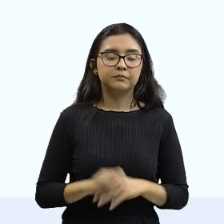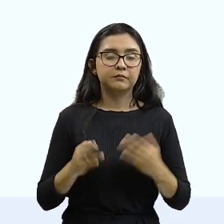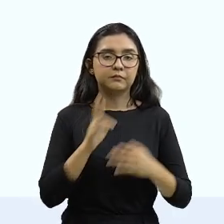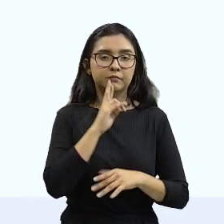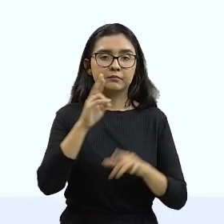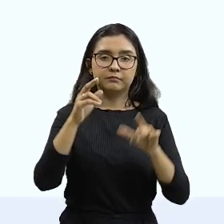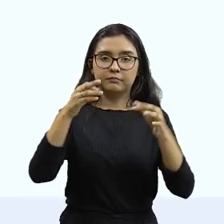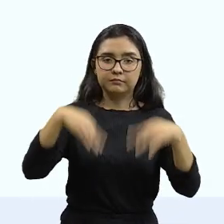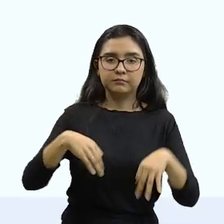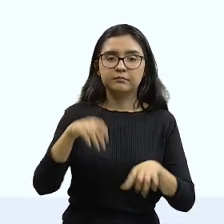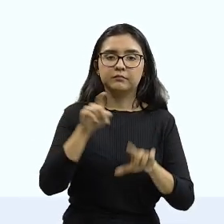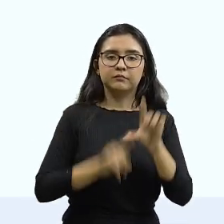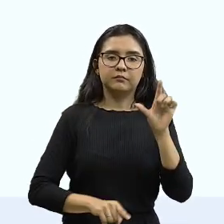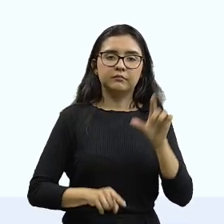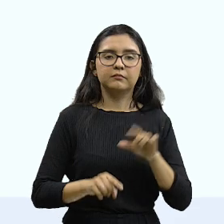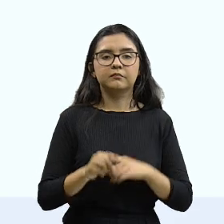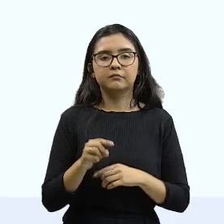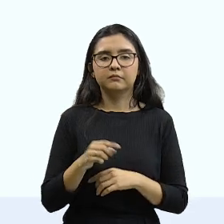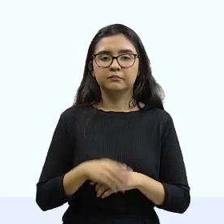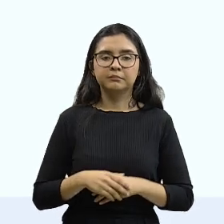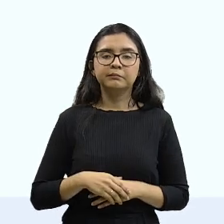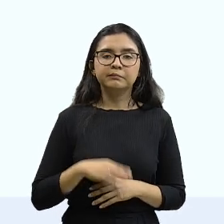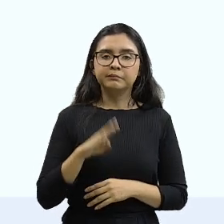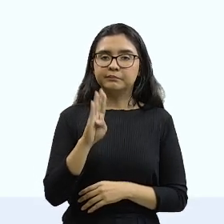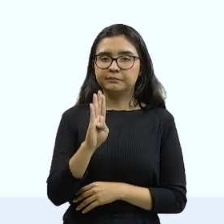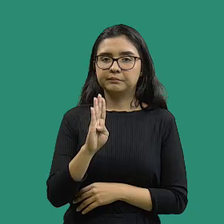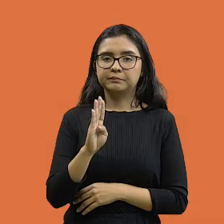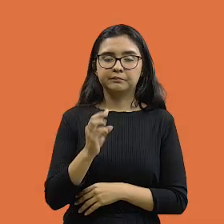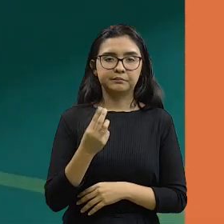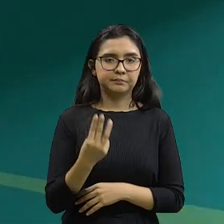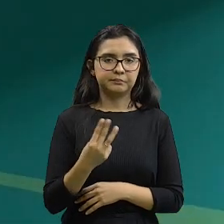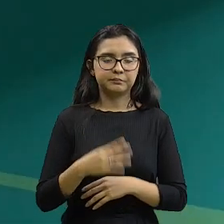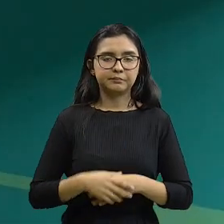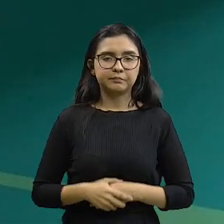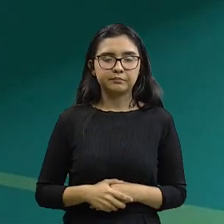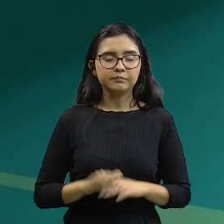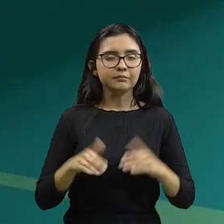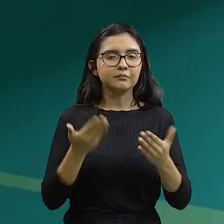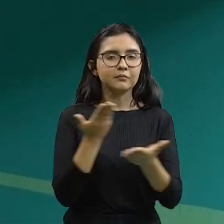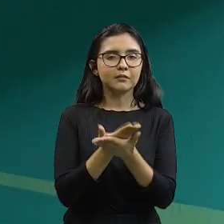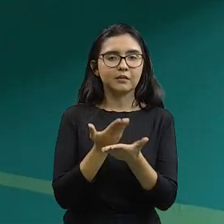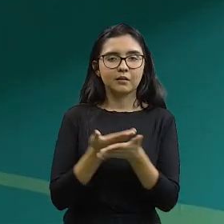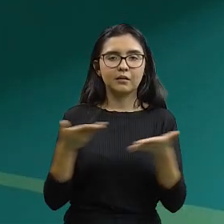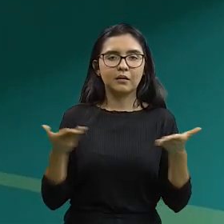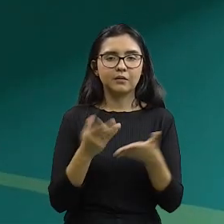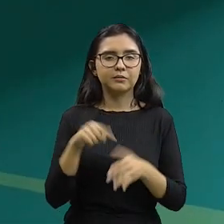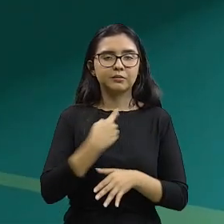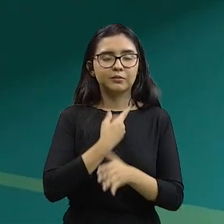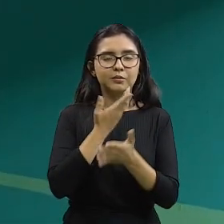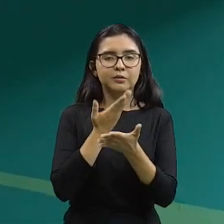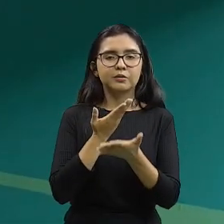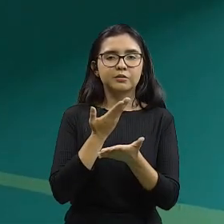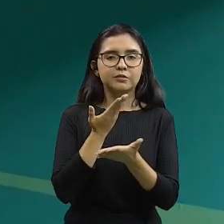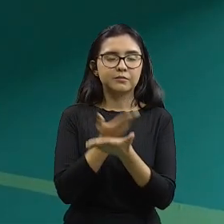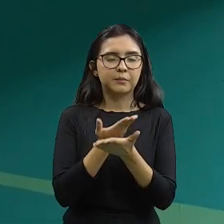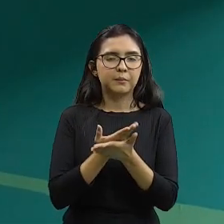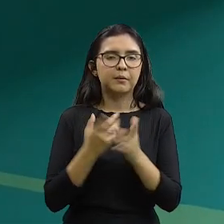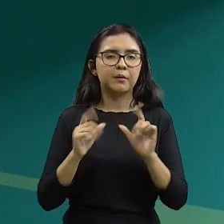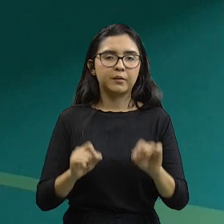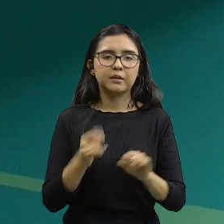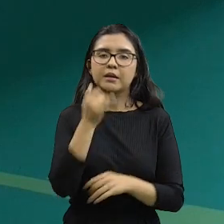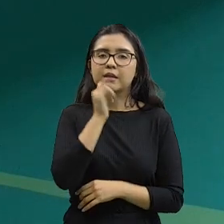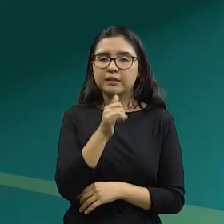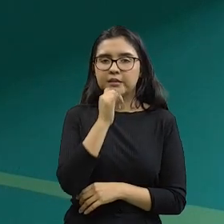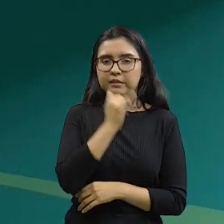Resposta correta, letra B. Na aula de hoje nós vimos